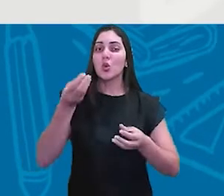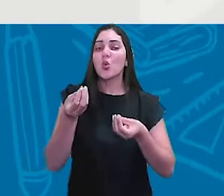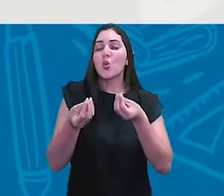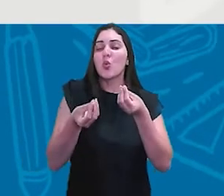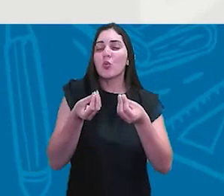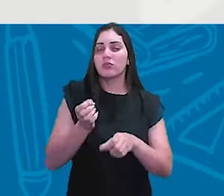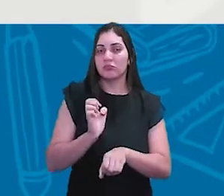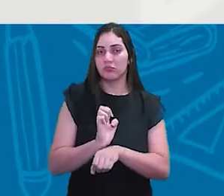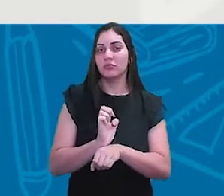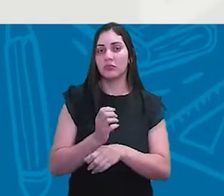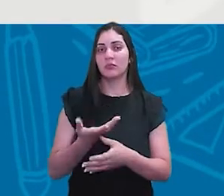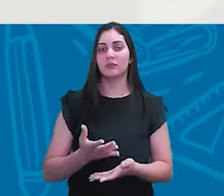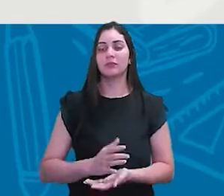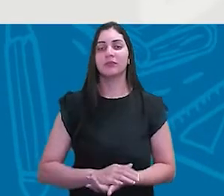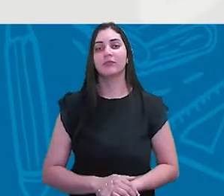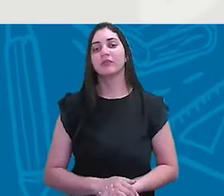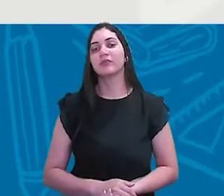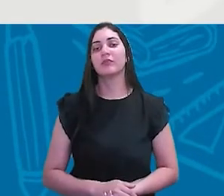se esperava.